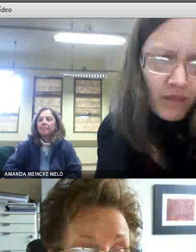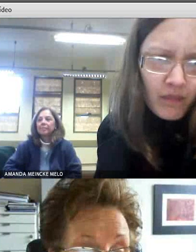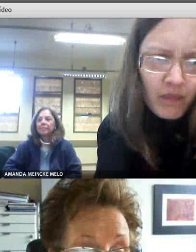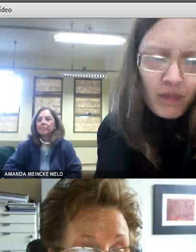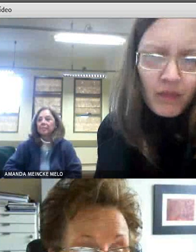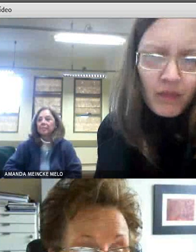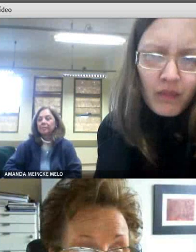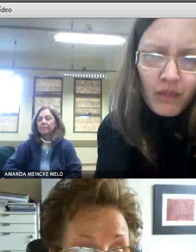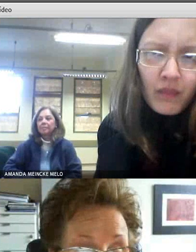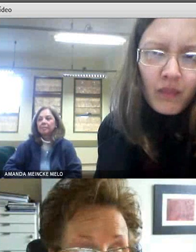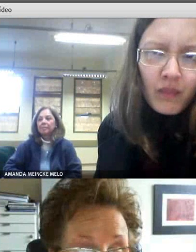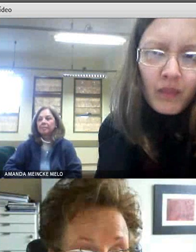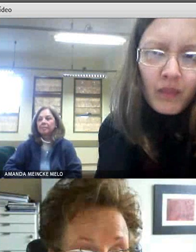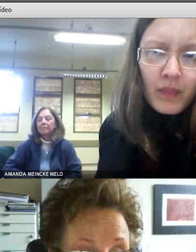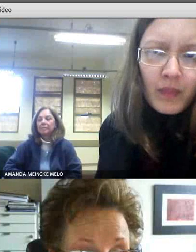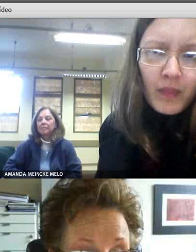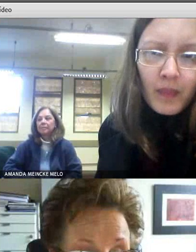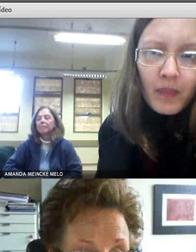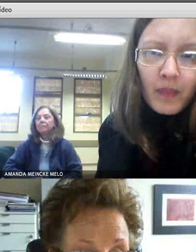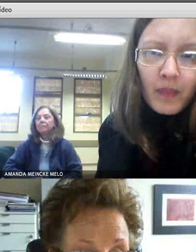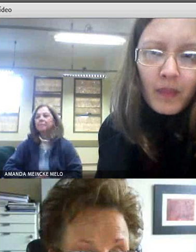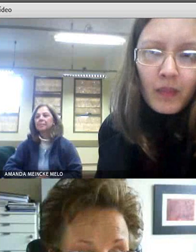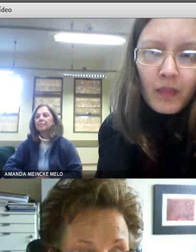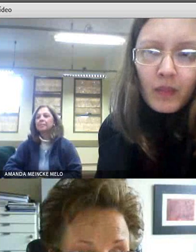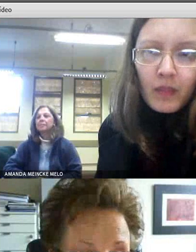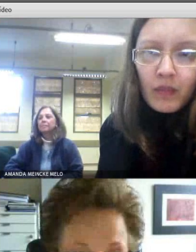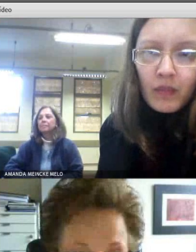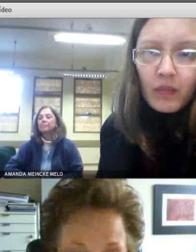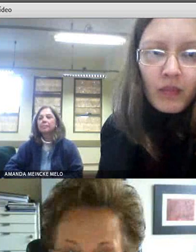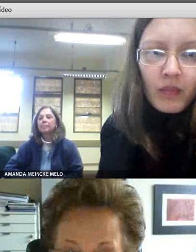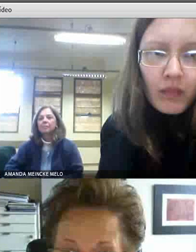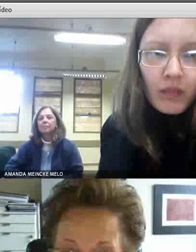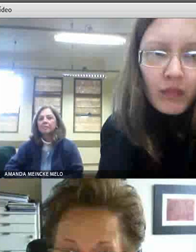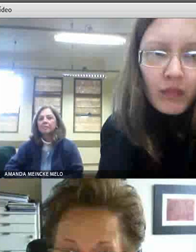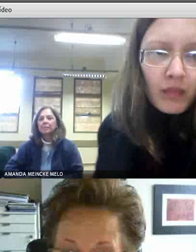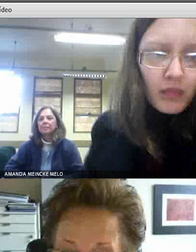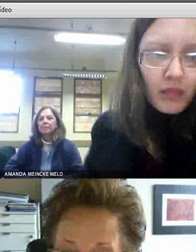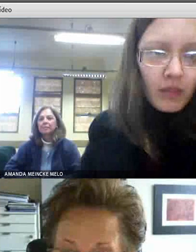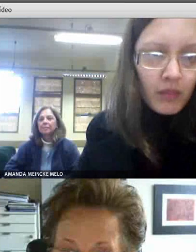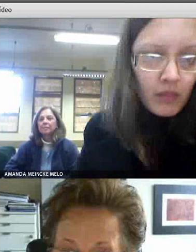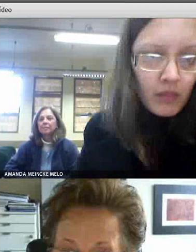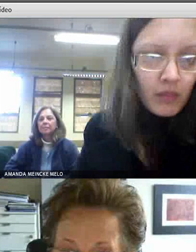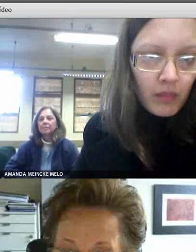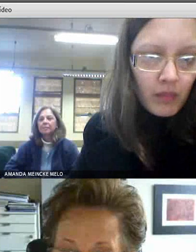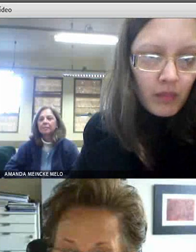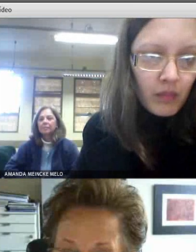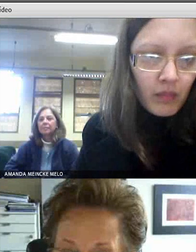Léa. Professora Léa, as nossas colegas intérpretes.